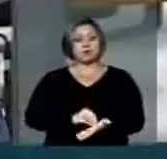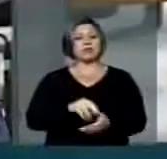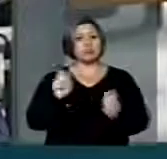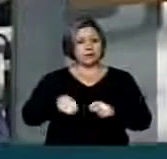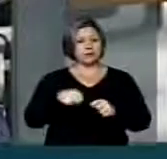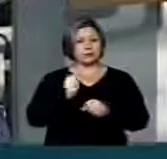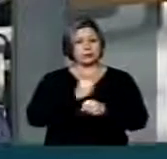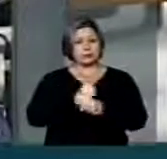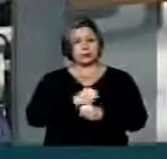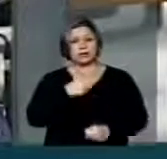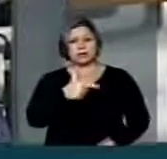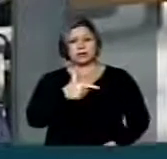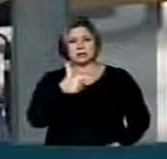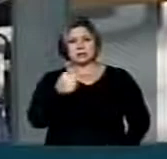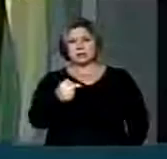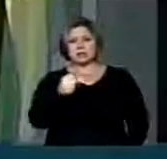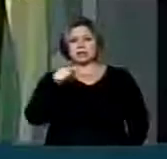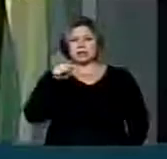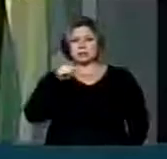de